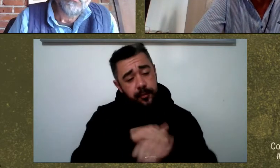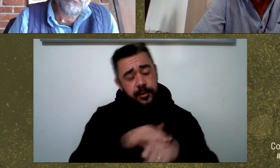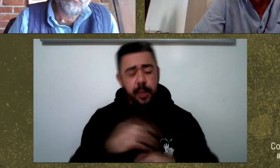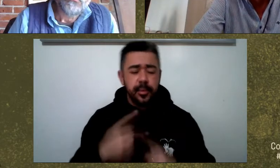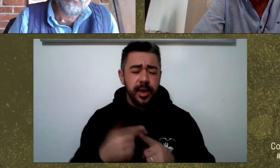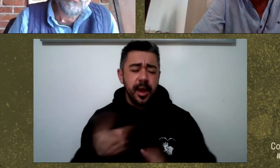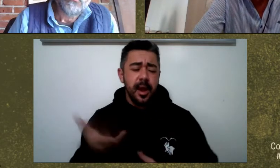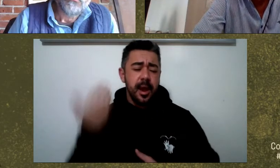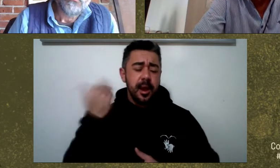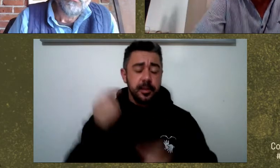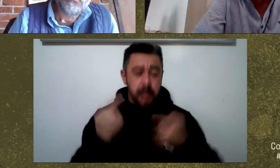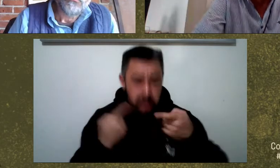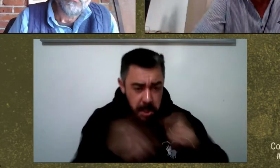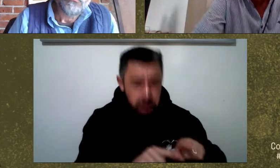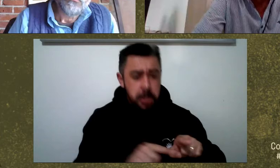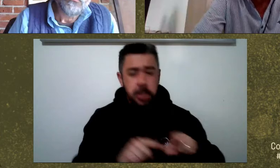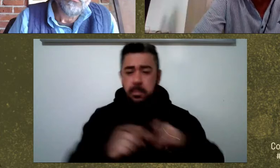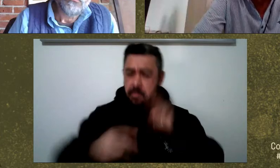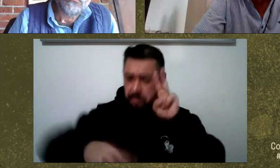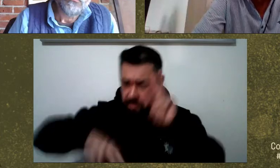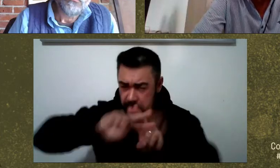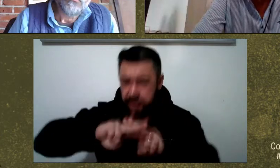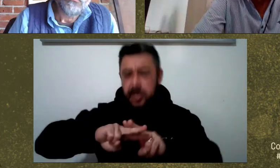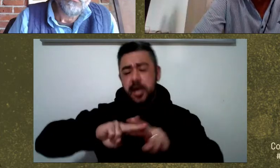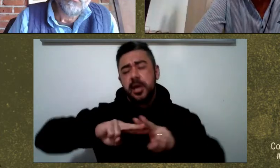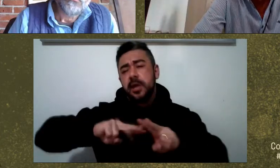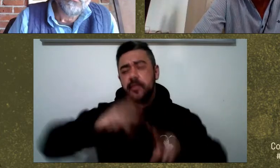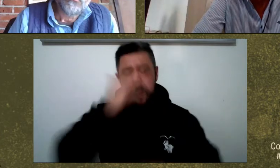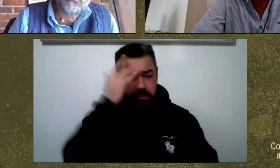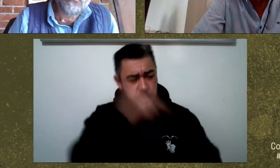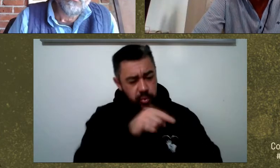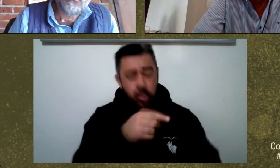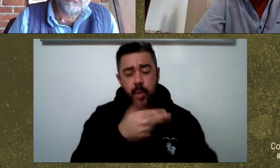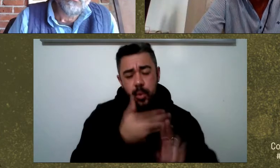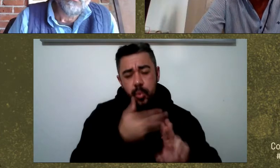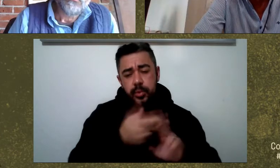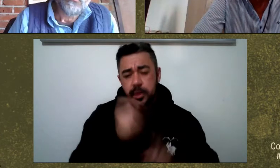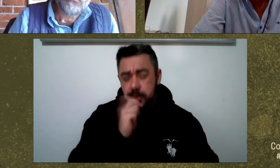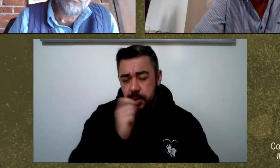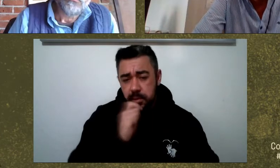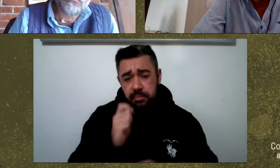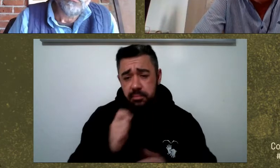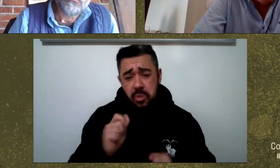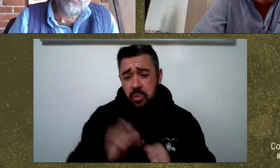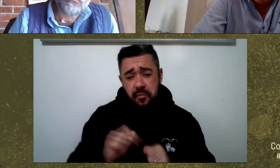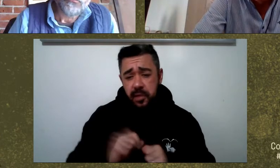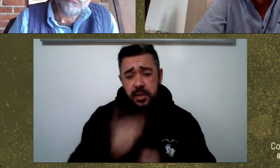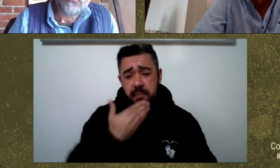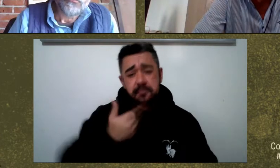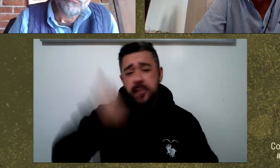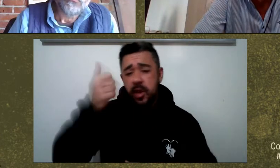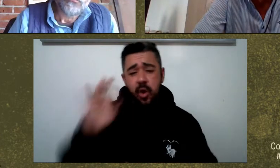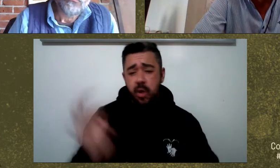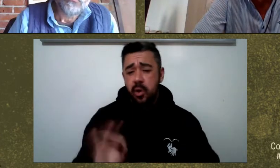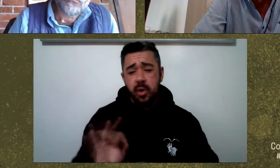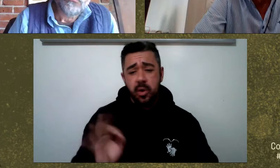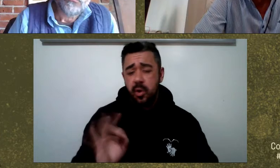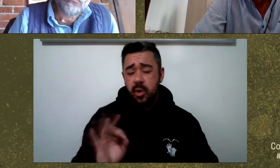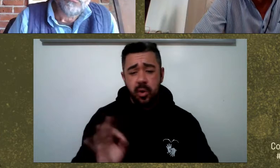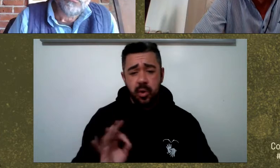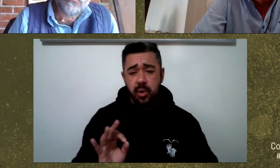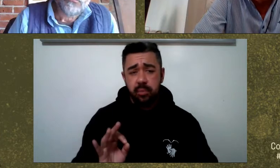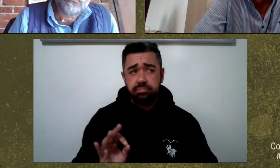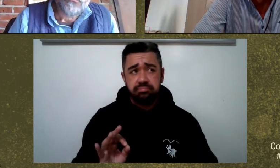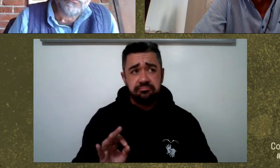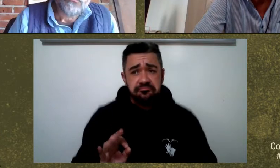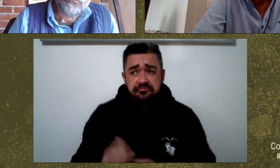de encarceramento das pessoas que utilizavam drogas, não nos conduziu de facto a lado nenhum e não conduz a lado nenhum